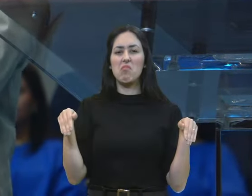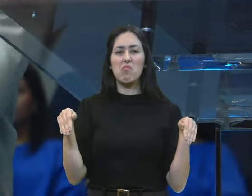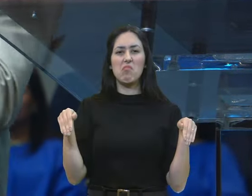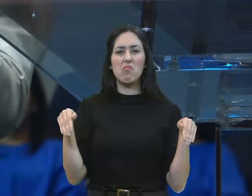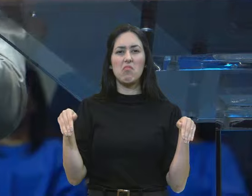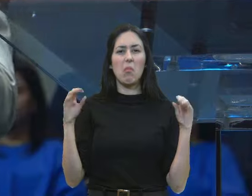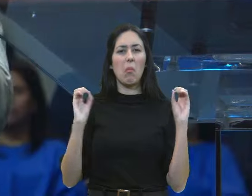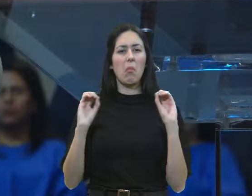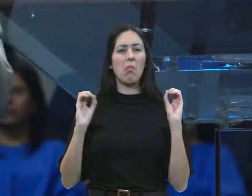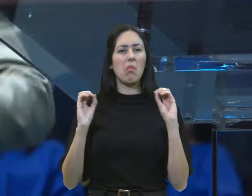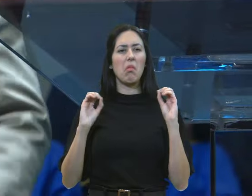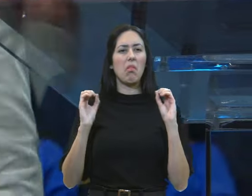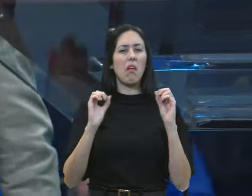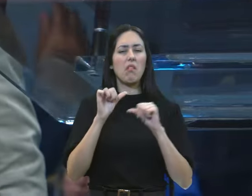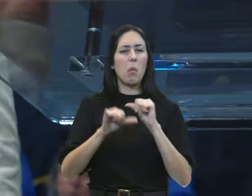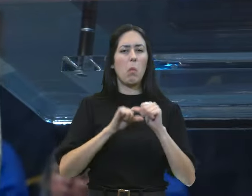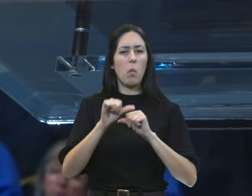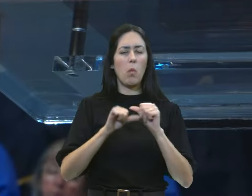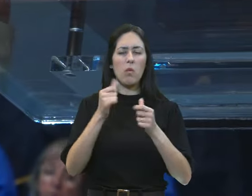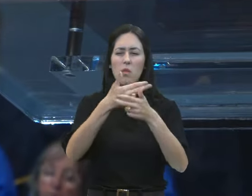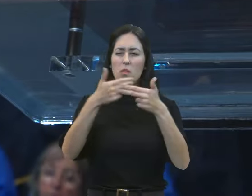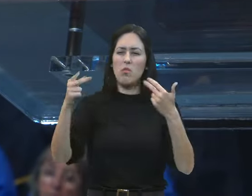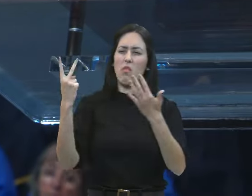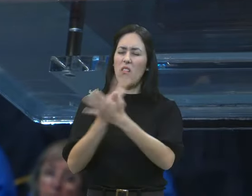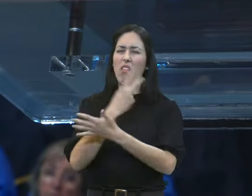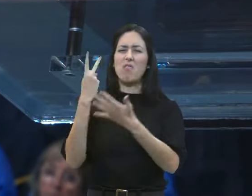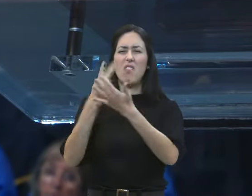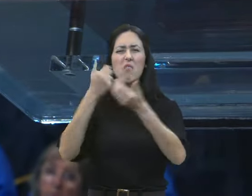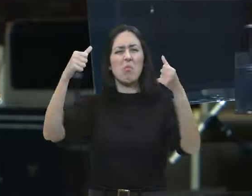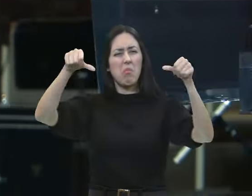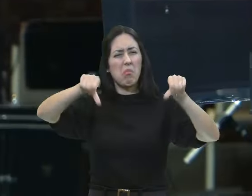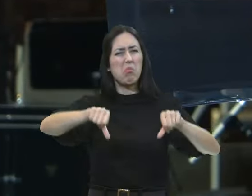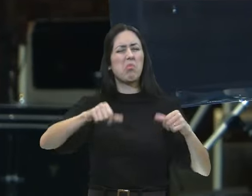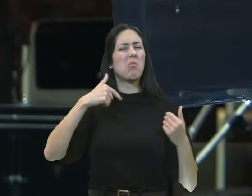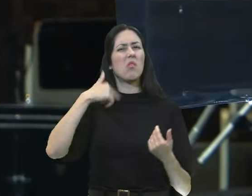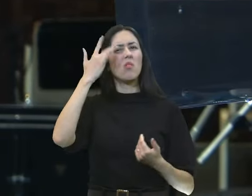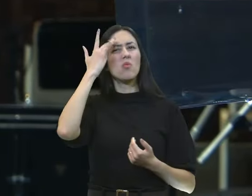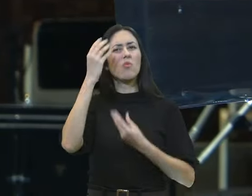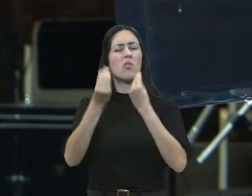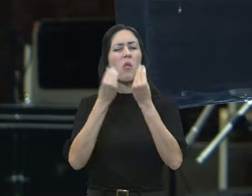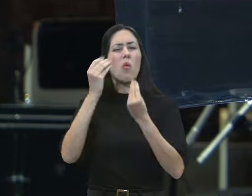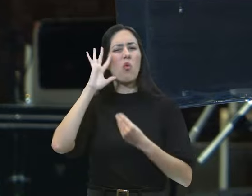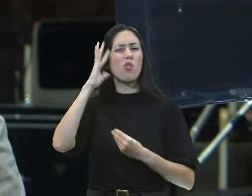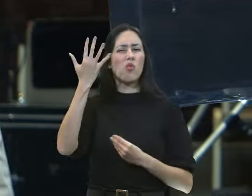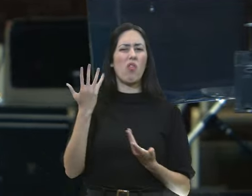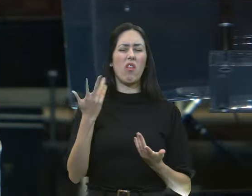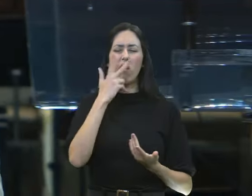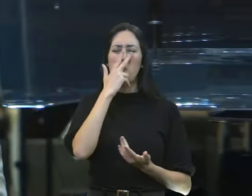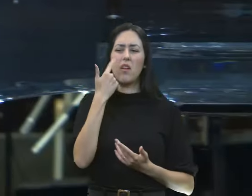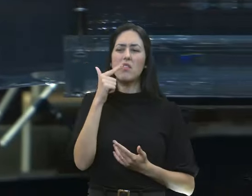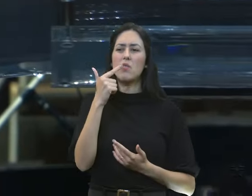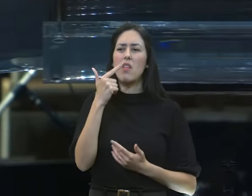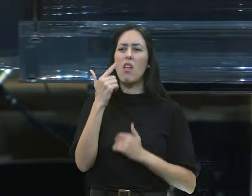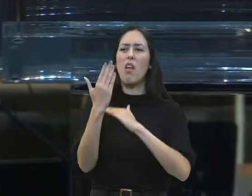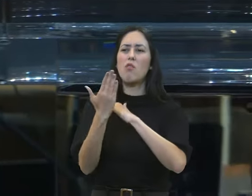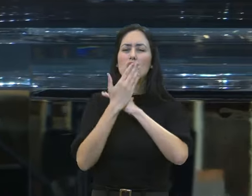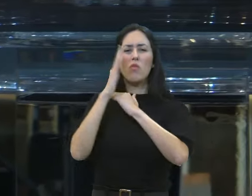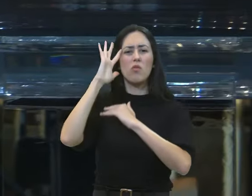E as coisas estão dando errado. E eu não sei como resolver. Eu não enxergo solução.